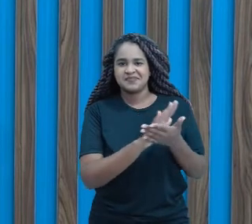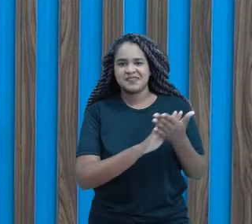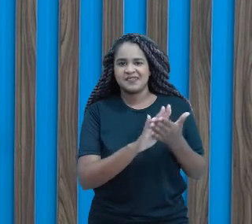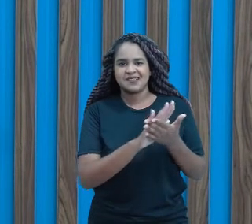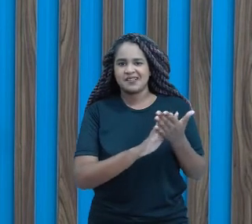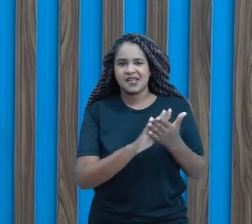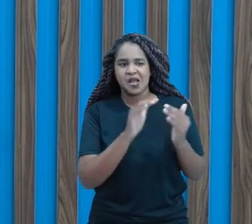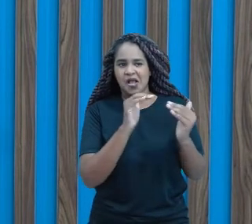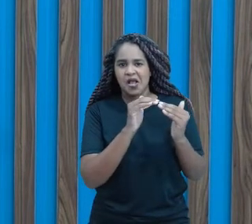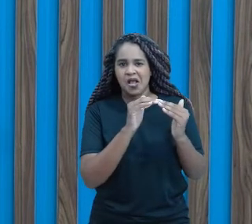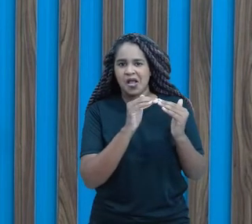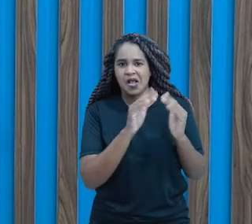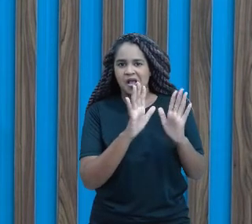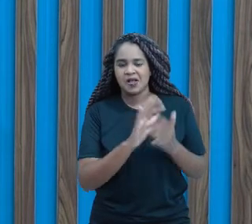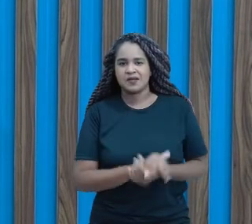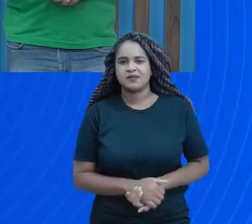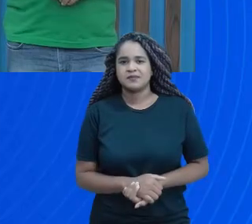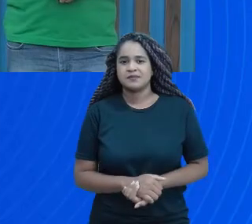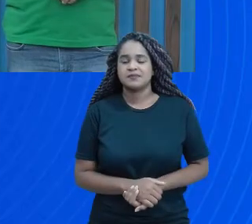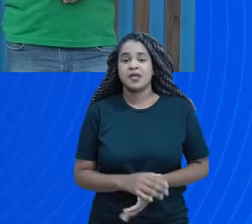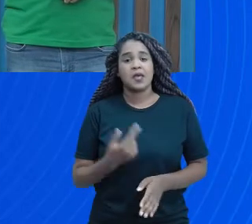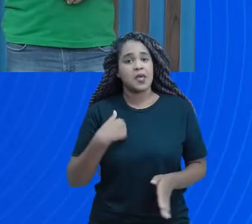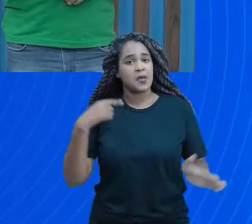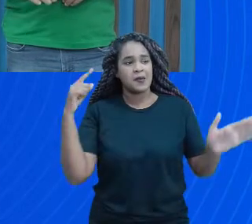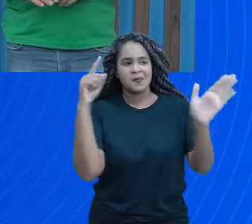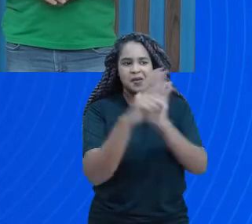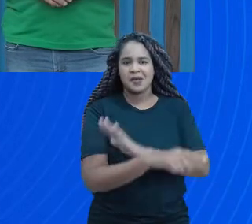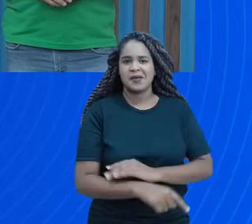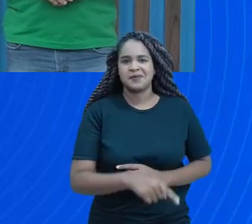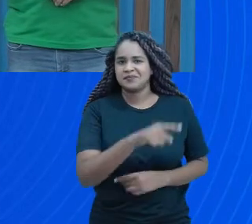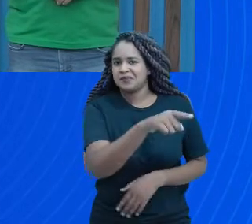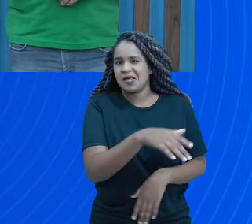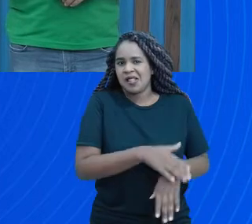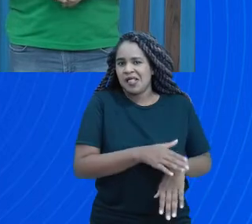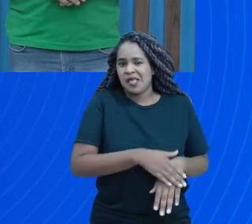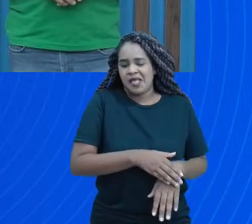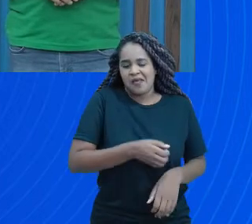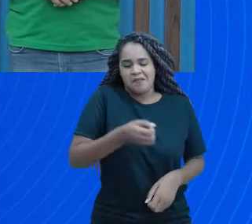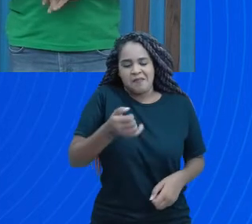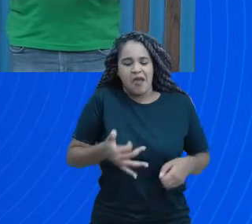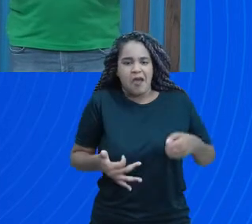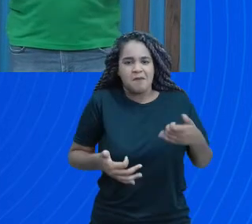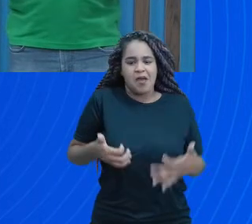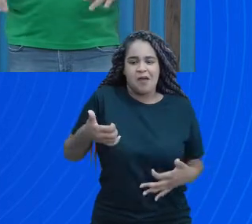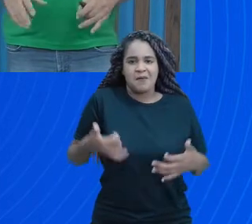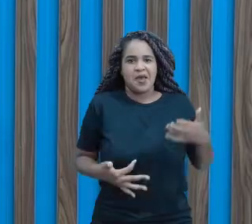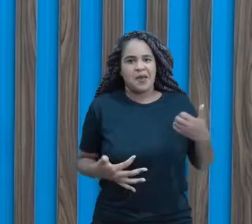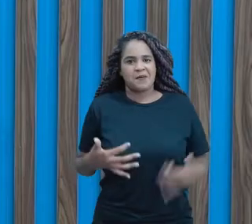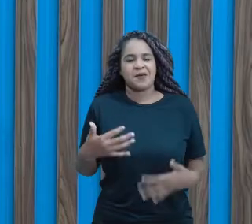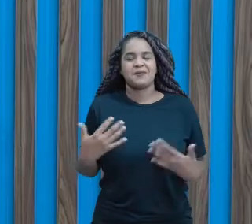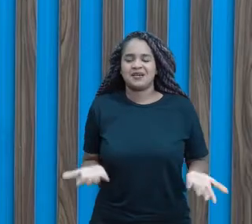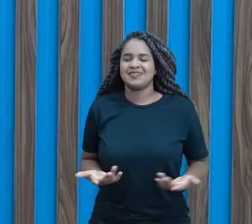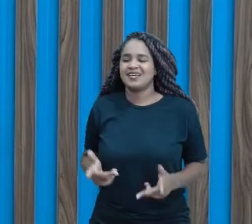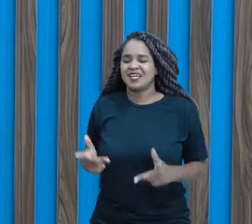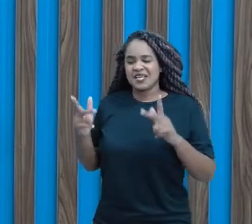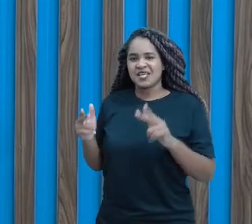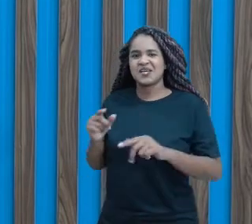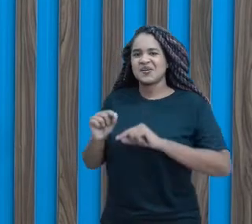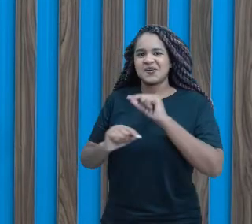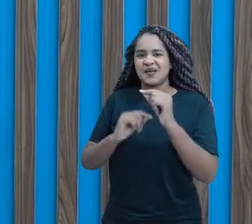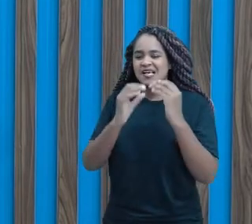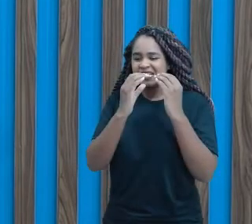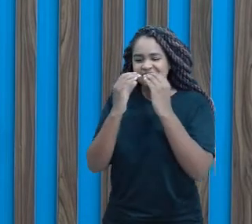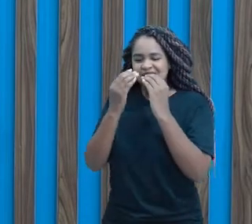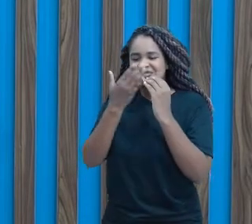nunca combina as perguntas não. Então eu pergunto, o cara desenvolve aí na hora, desenrola na hora, não quero nem saber, né? É igual a caldo de cana.